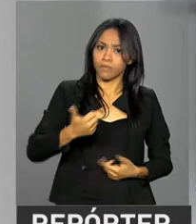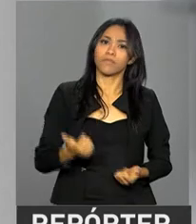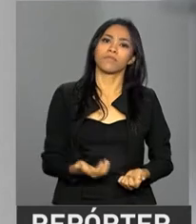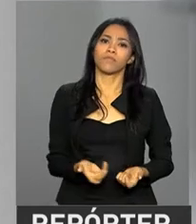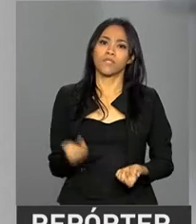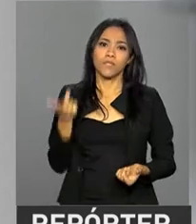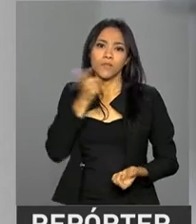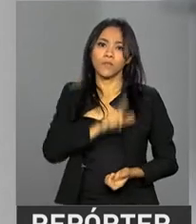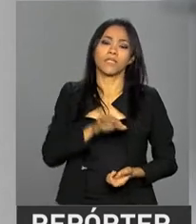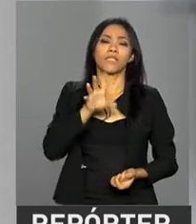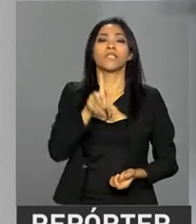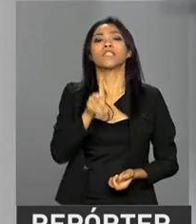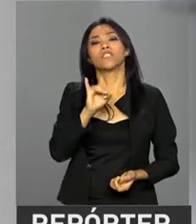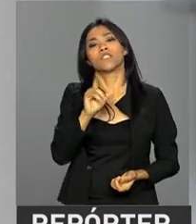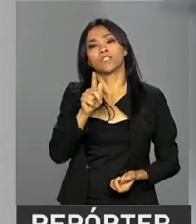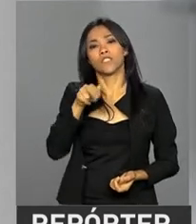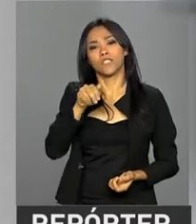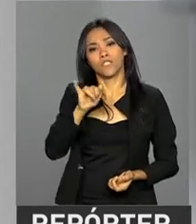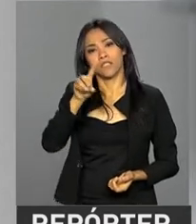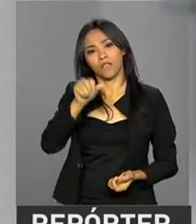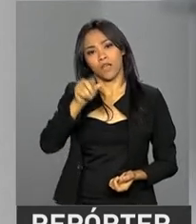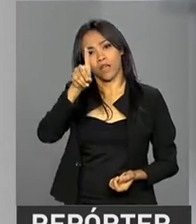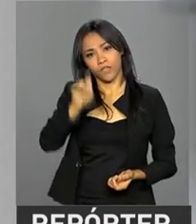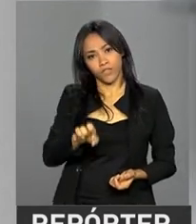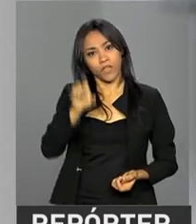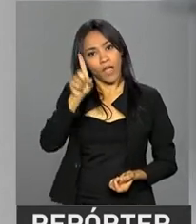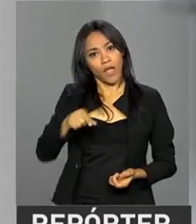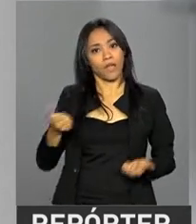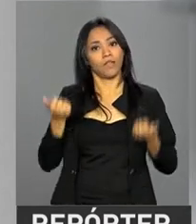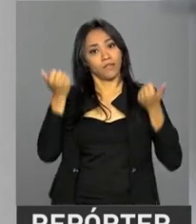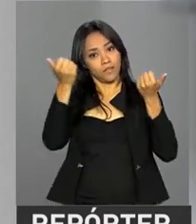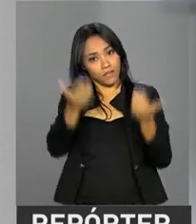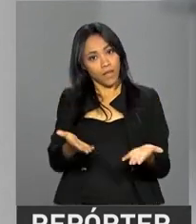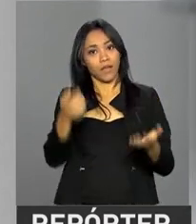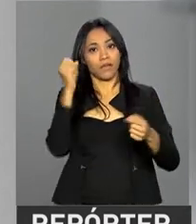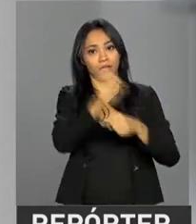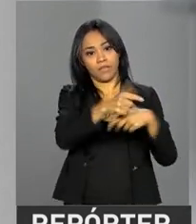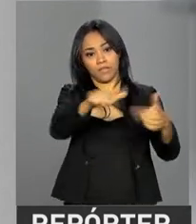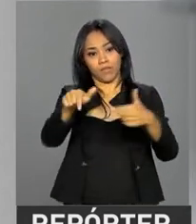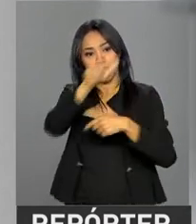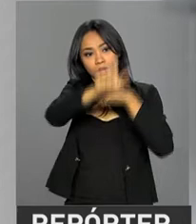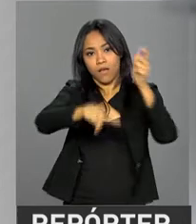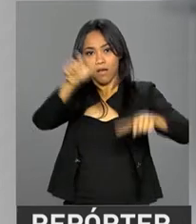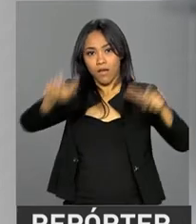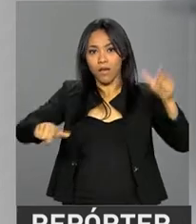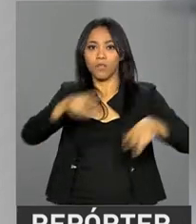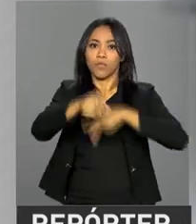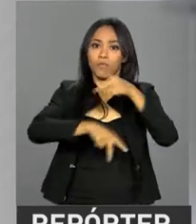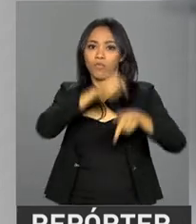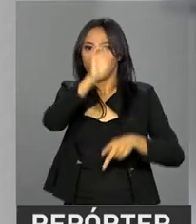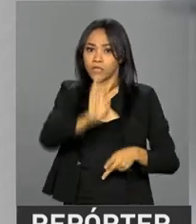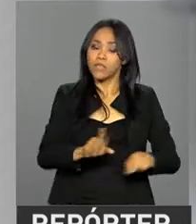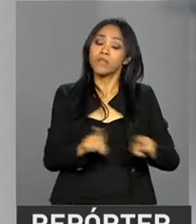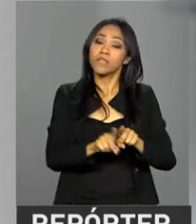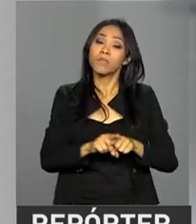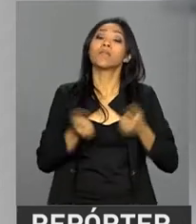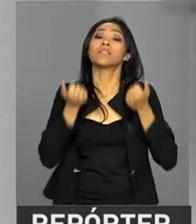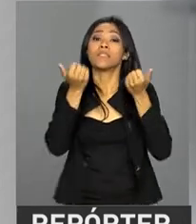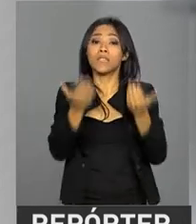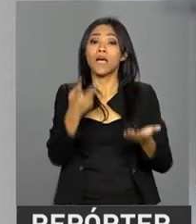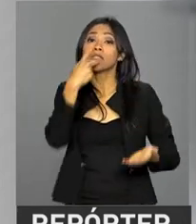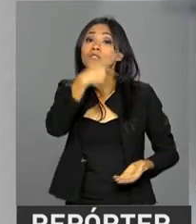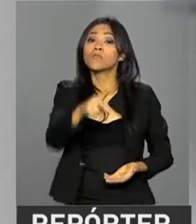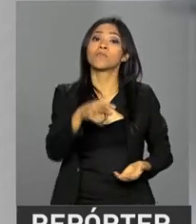afirma que o seu trabalho é justamente devolver emprego e dignidade aos brasileiros o presidente também nas redes